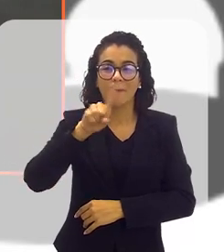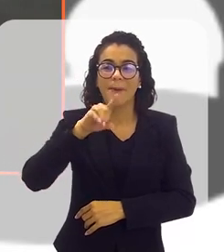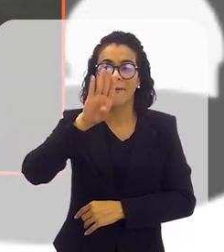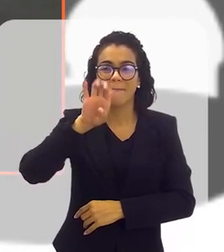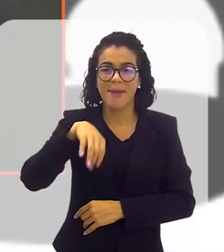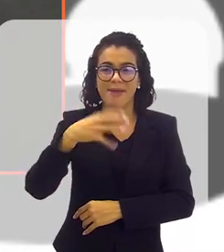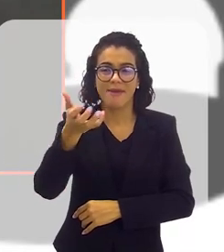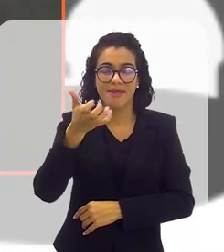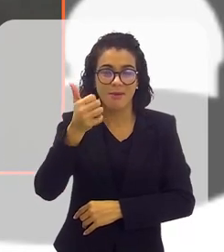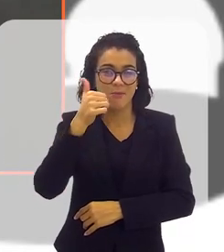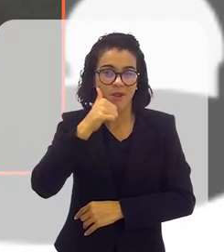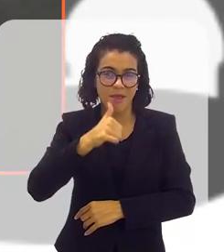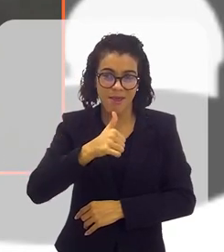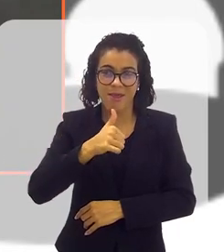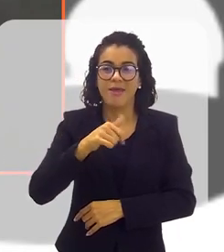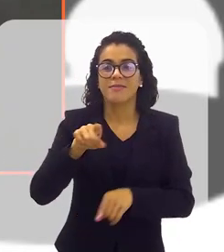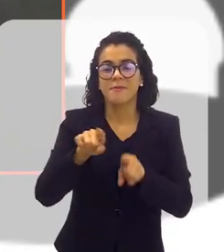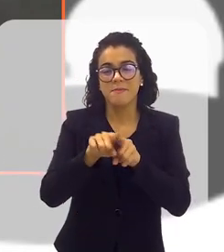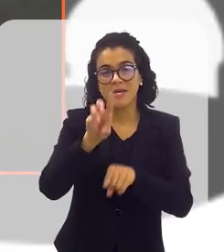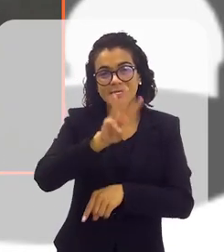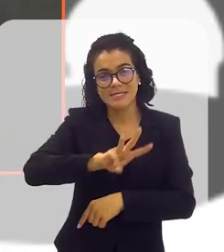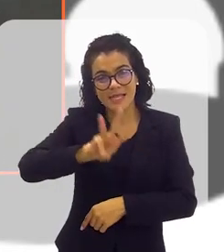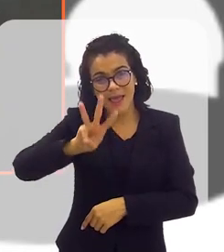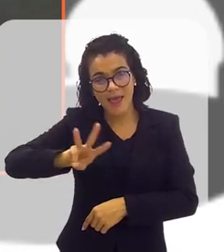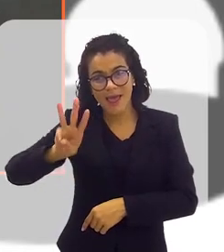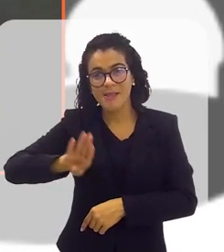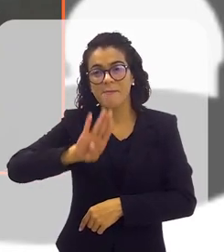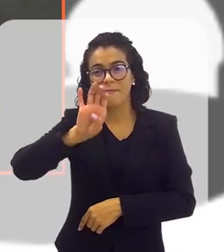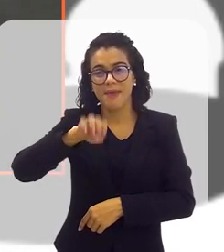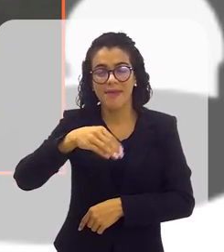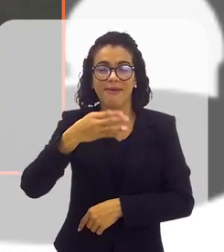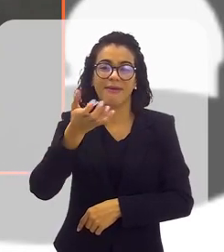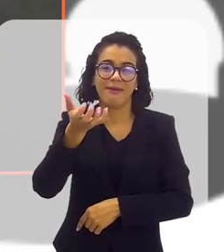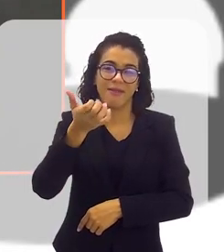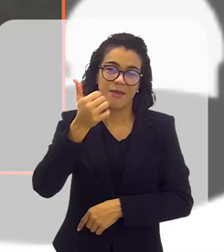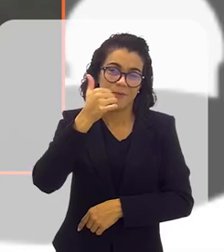Bem Querer Mulher, o site